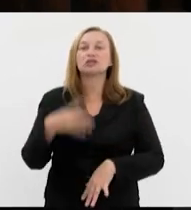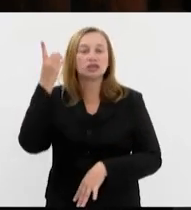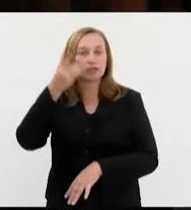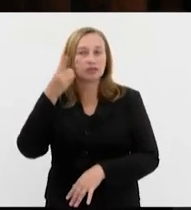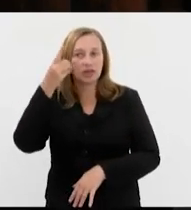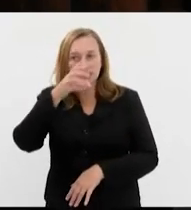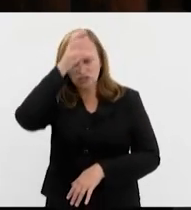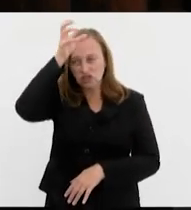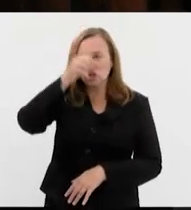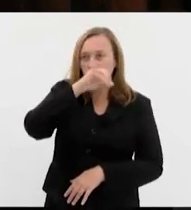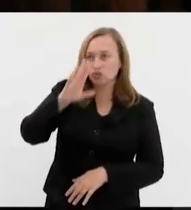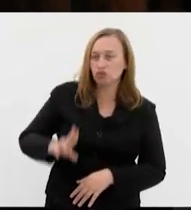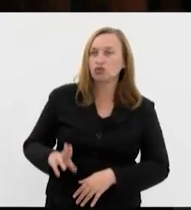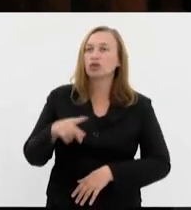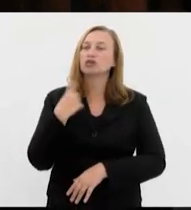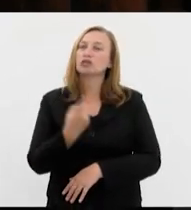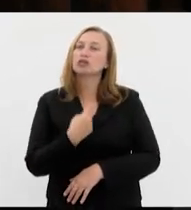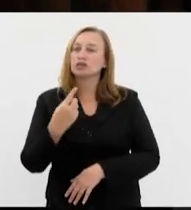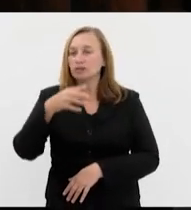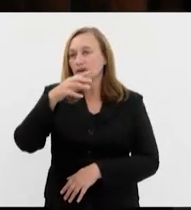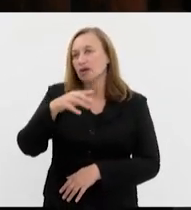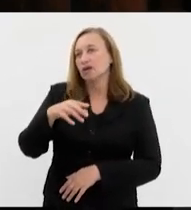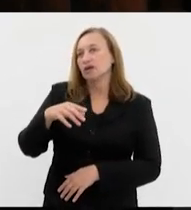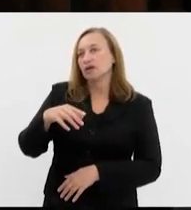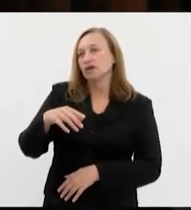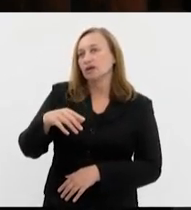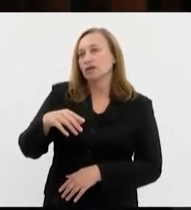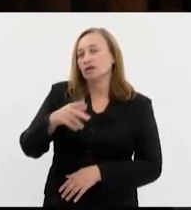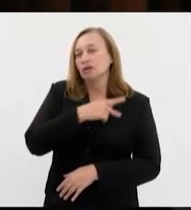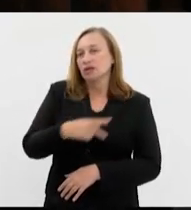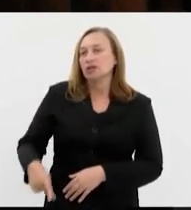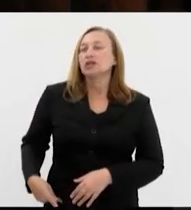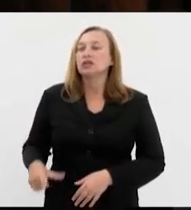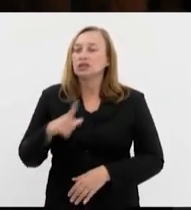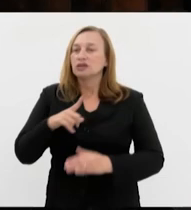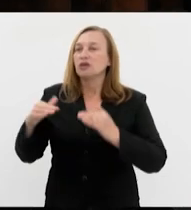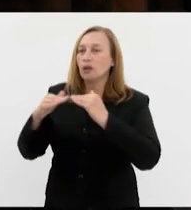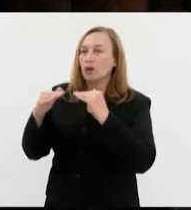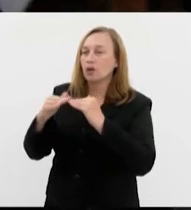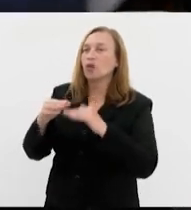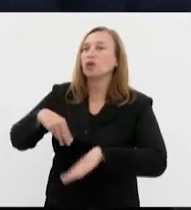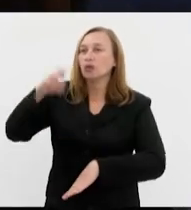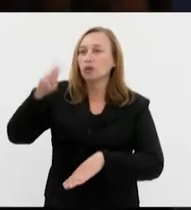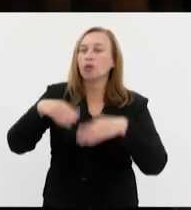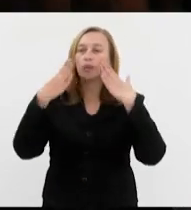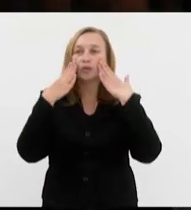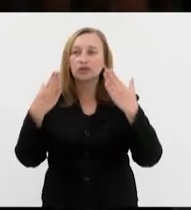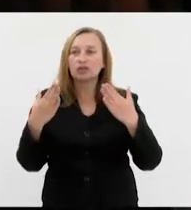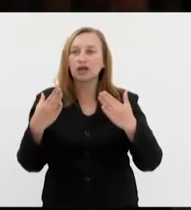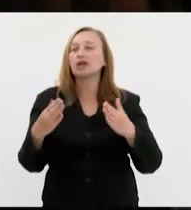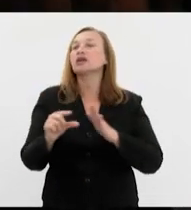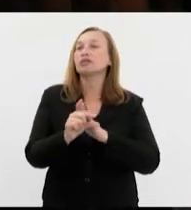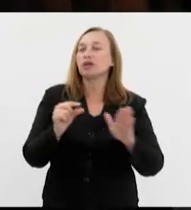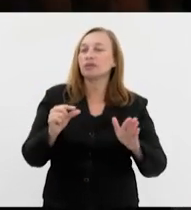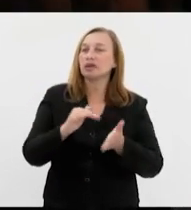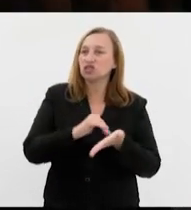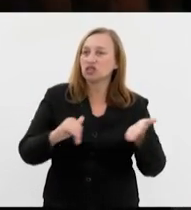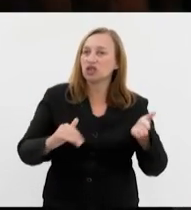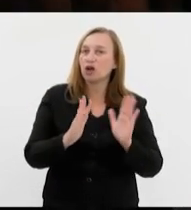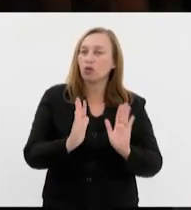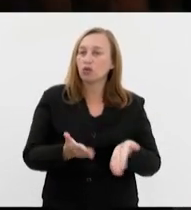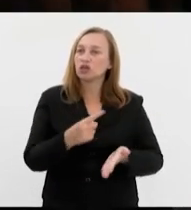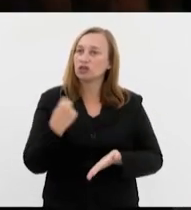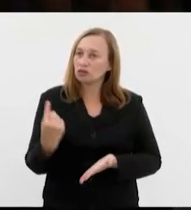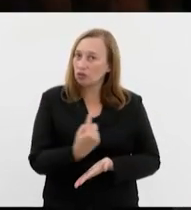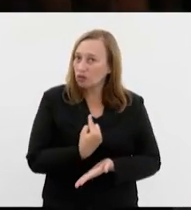nossa presidente, dizendo que se tiver um acordo com os demais deputados que apresentaram emendas para que sejam retiradas hoje também, as